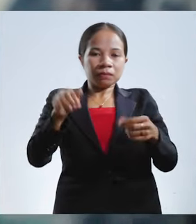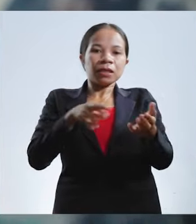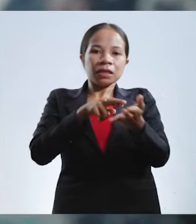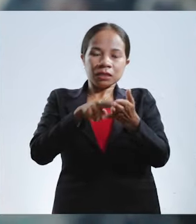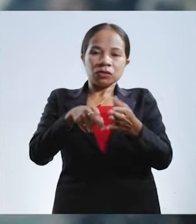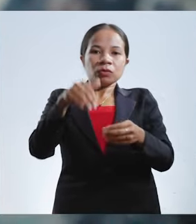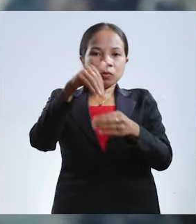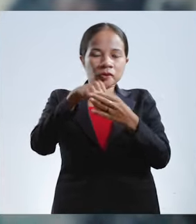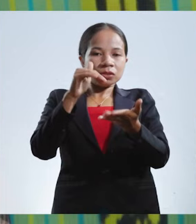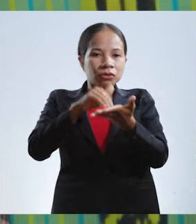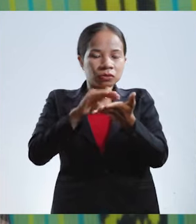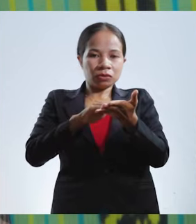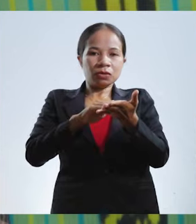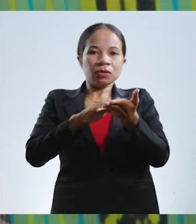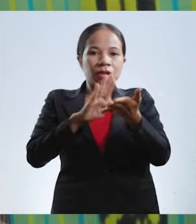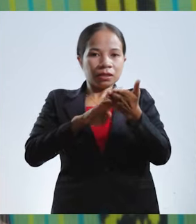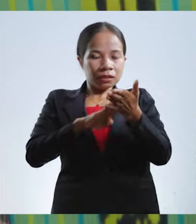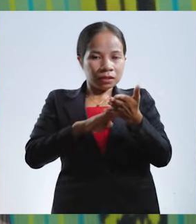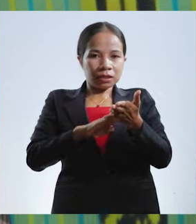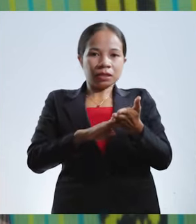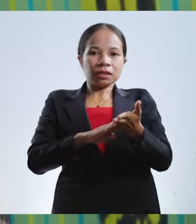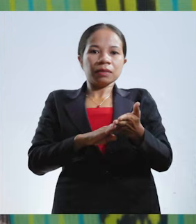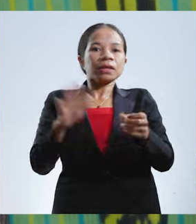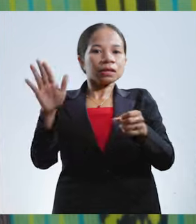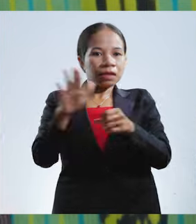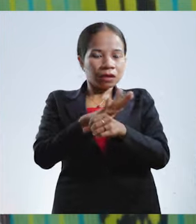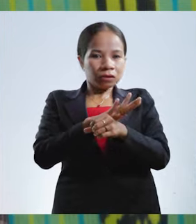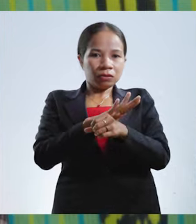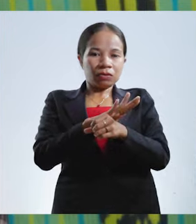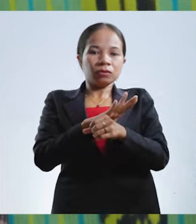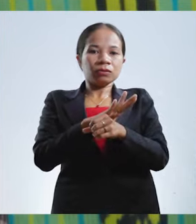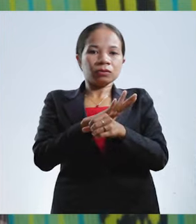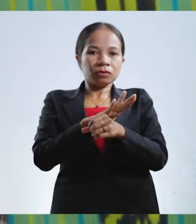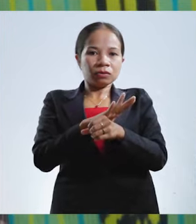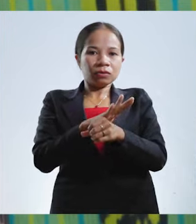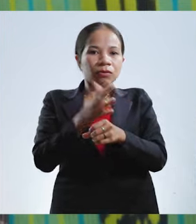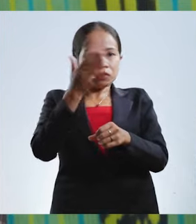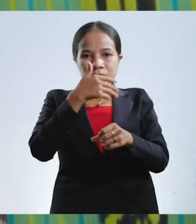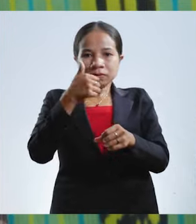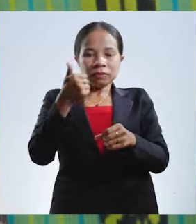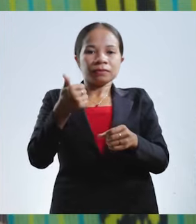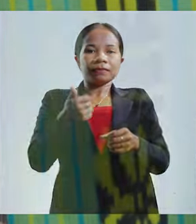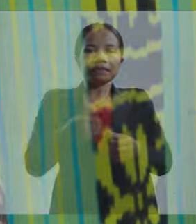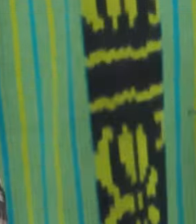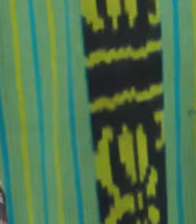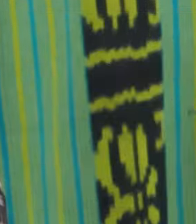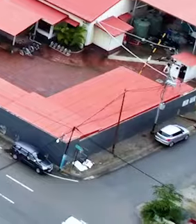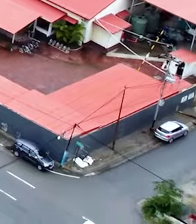di Australia tamu bolsu di Denene bolsu neve ba nakulo ha privilege.